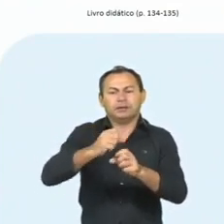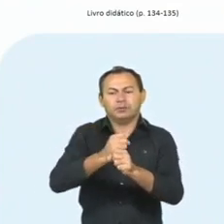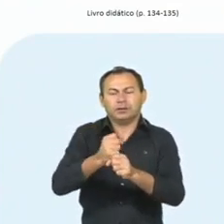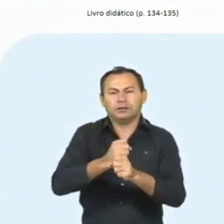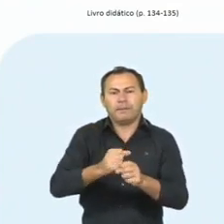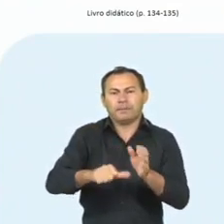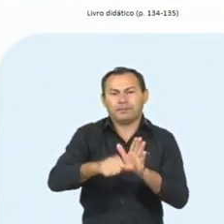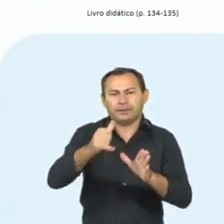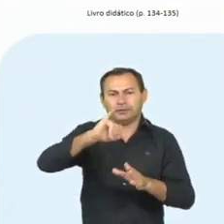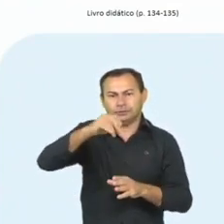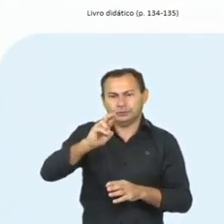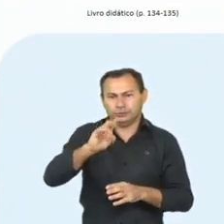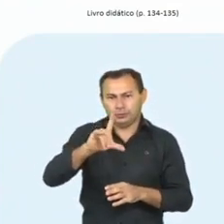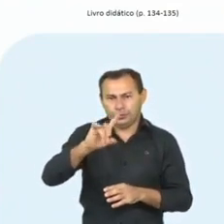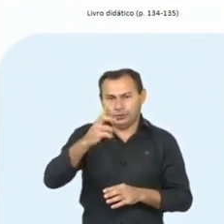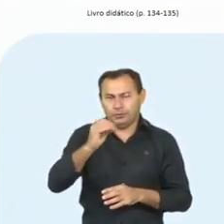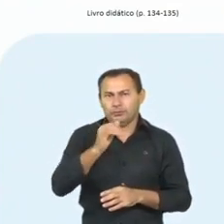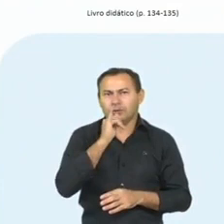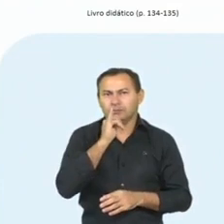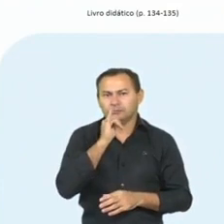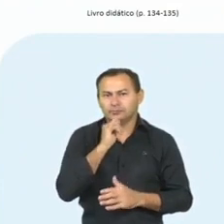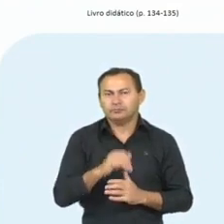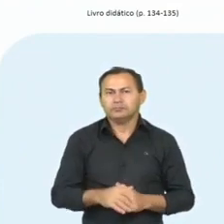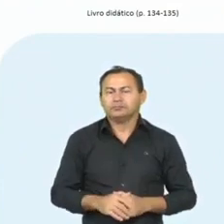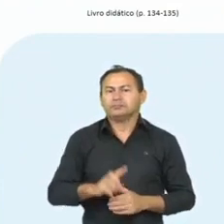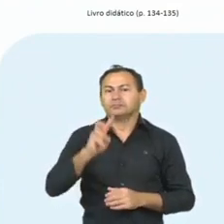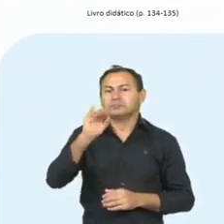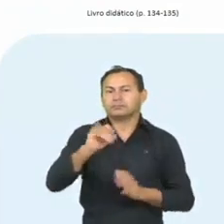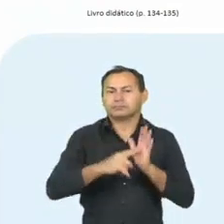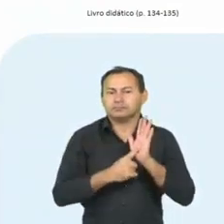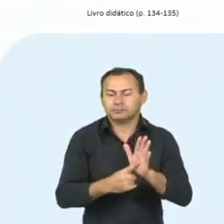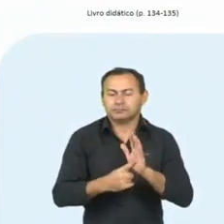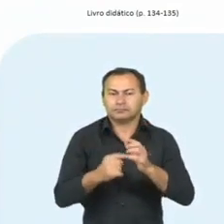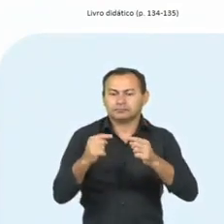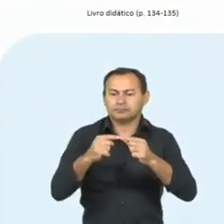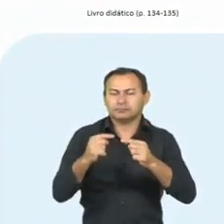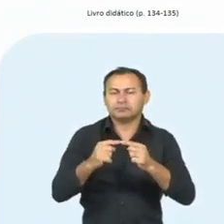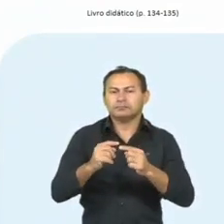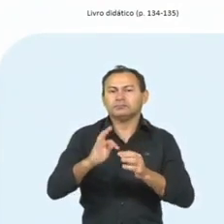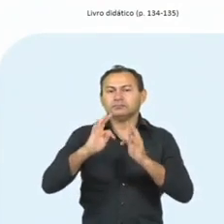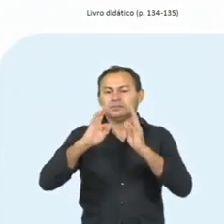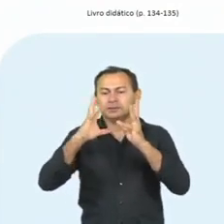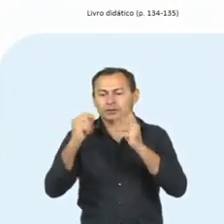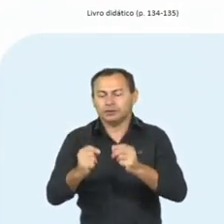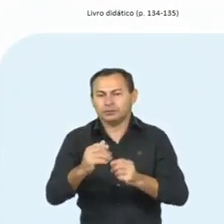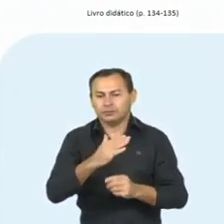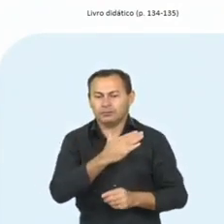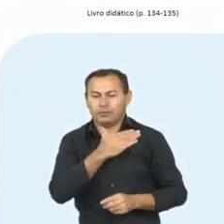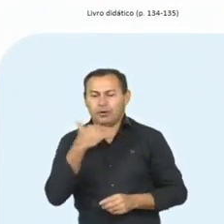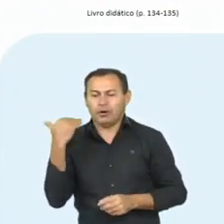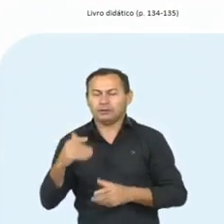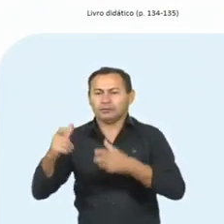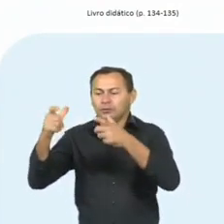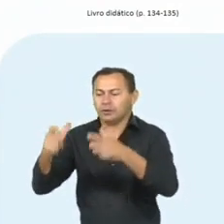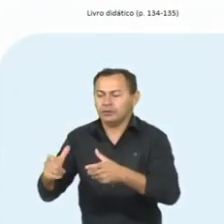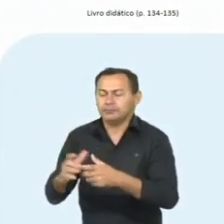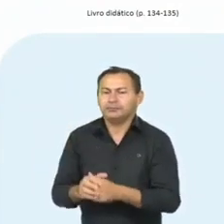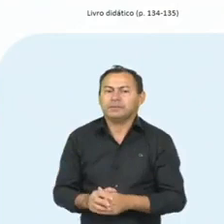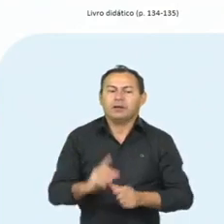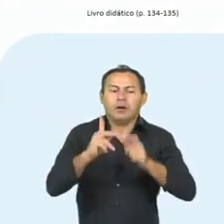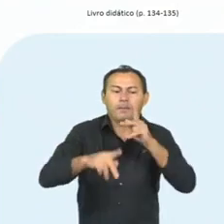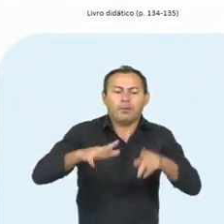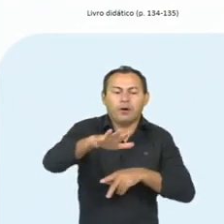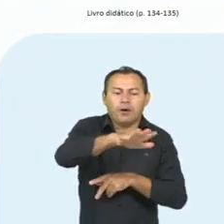de julho, por exemplo. Ele vai indicar a relação entre o total de óbitos de um local e a